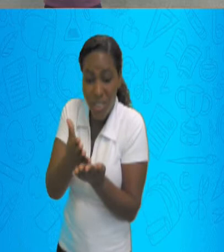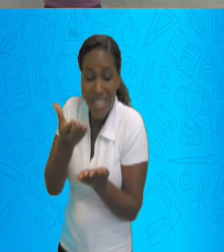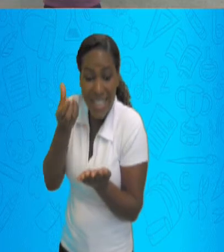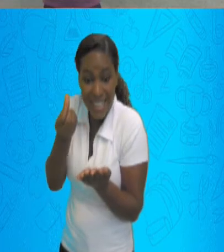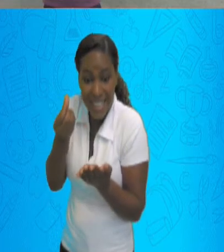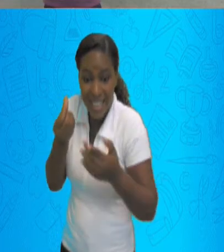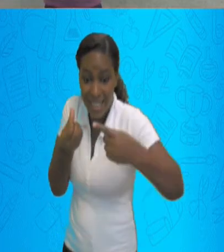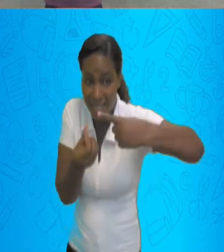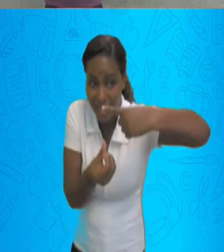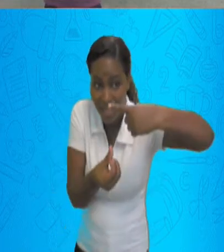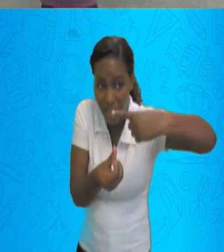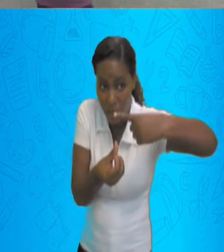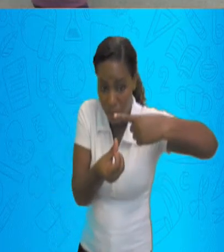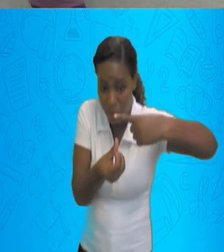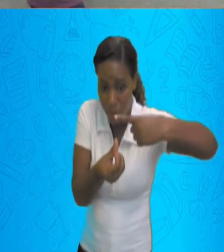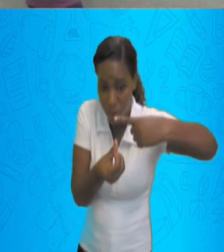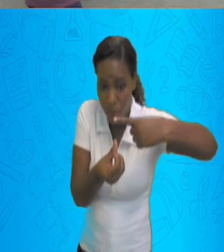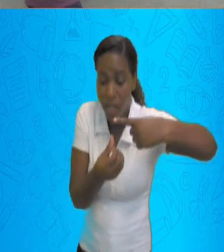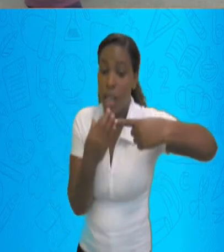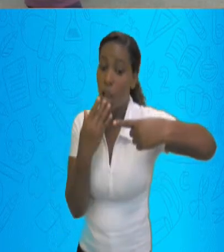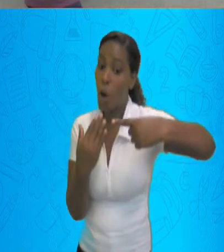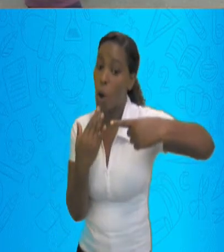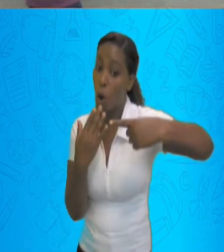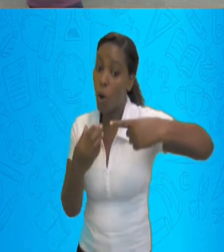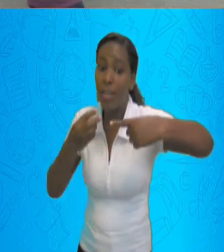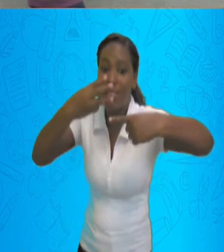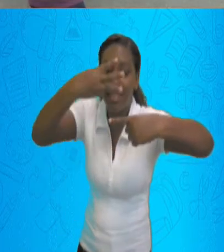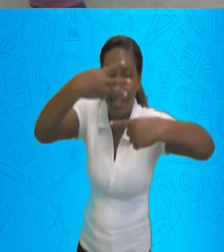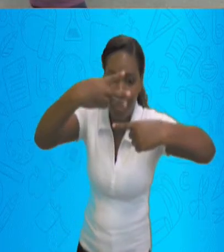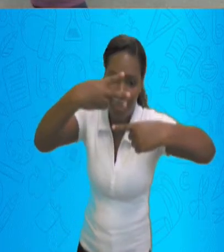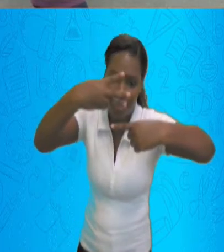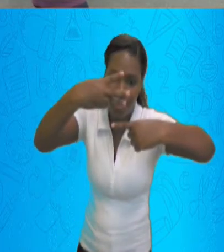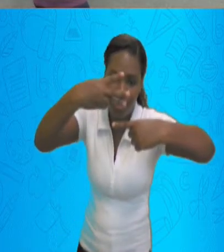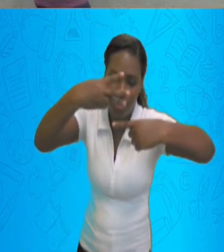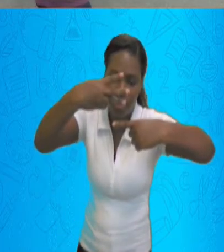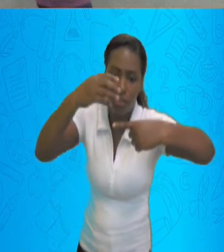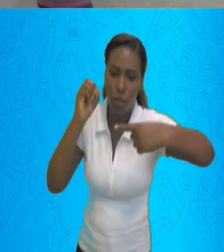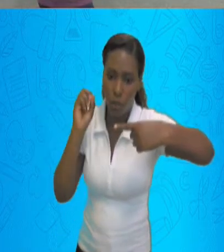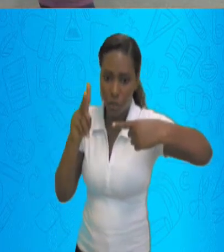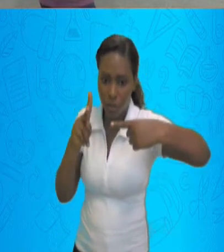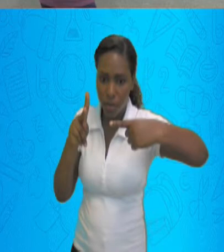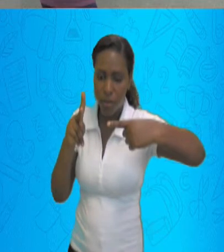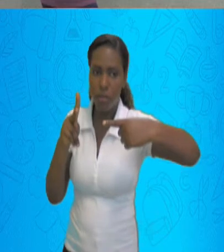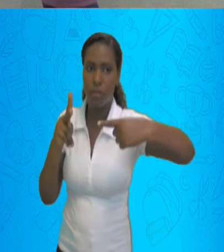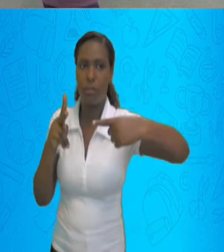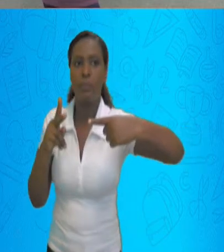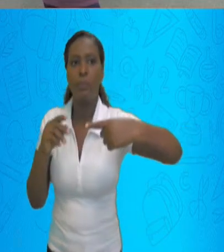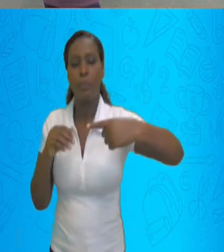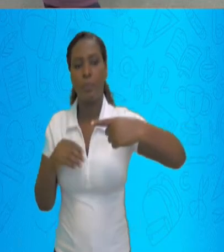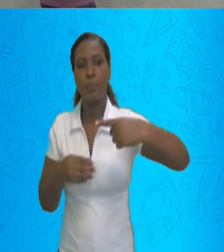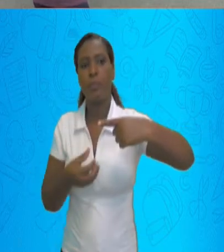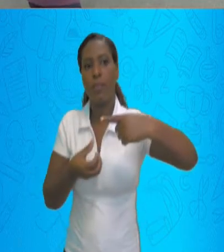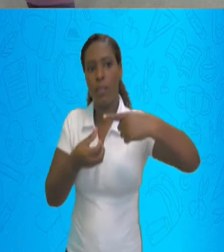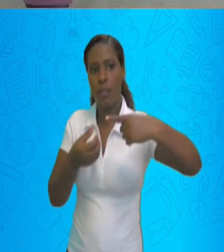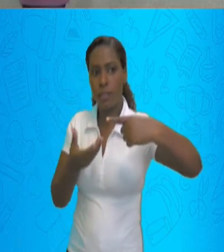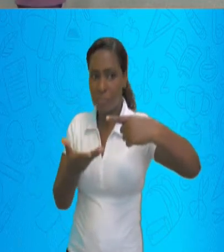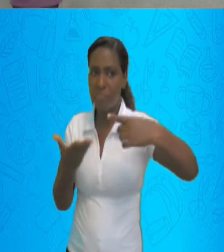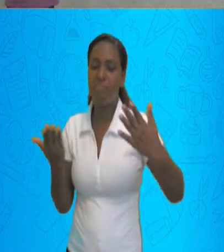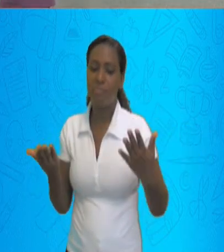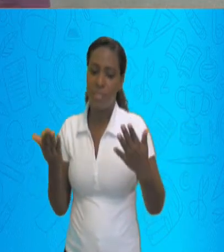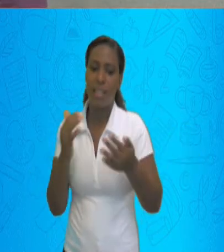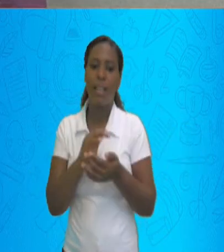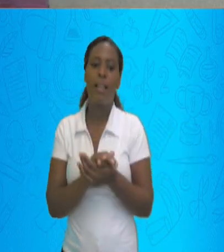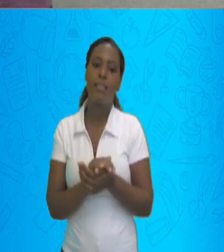6 partes. E vou pintar somente 3, que é o numerador. Então, dessa